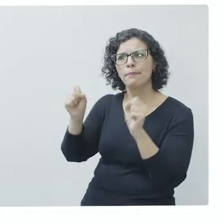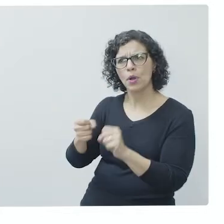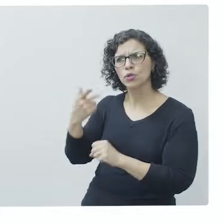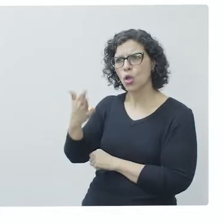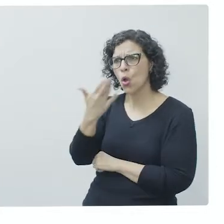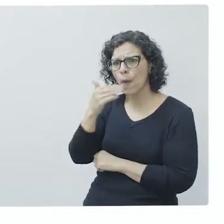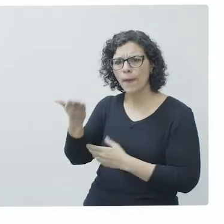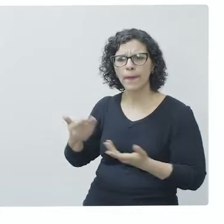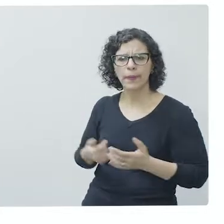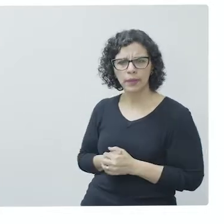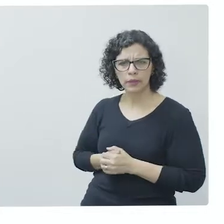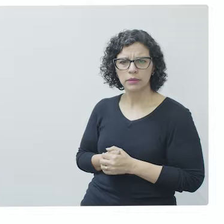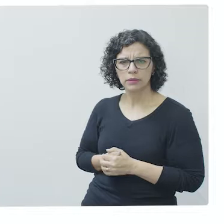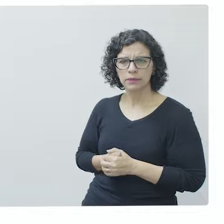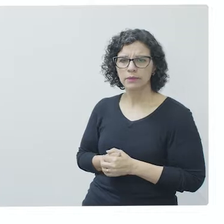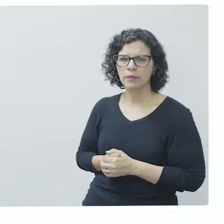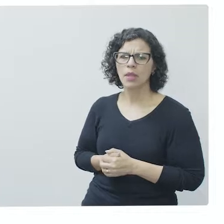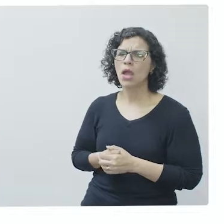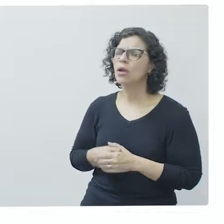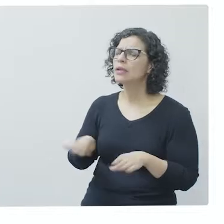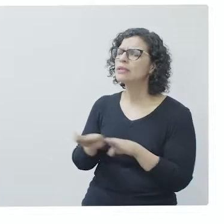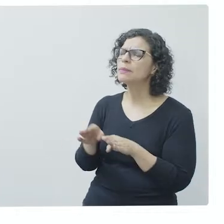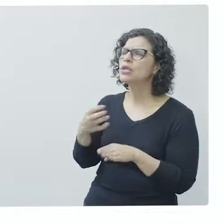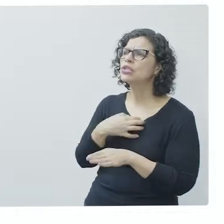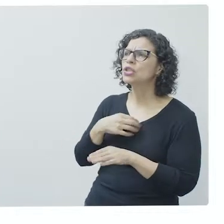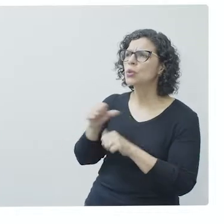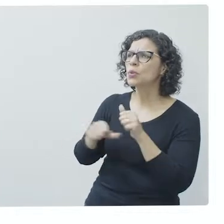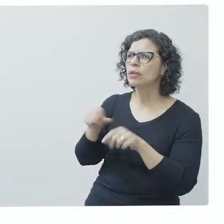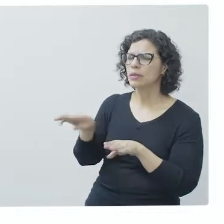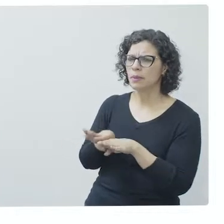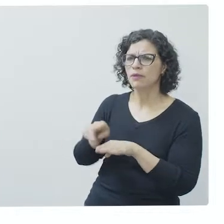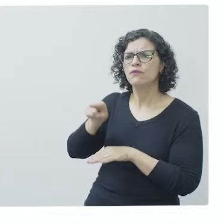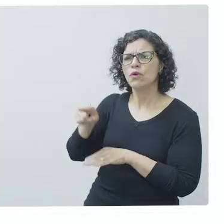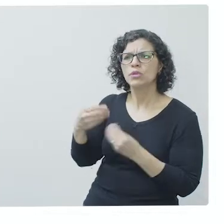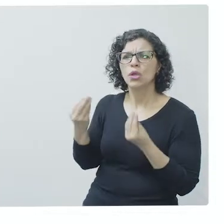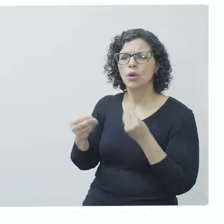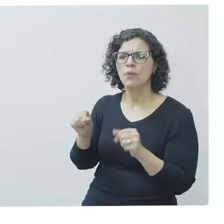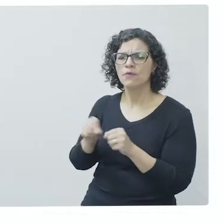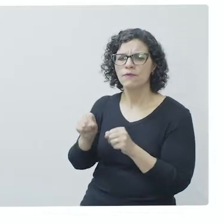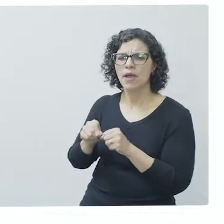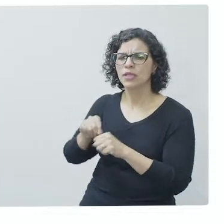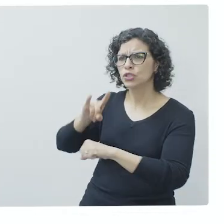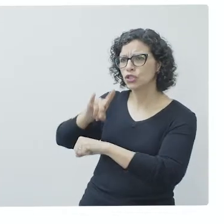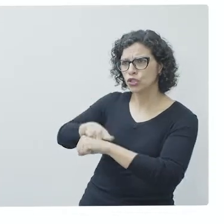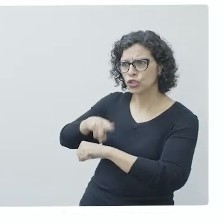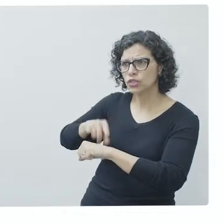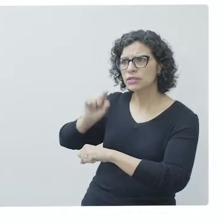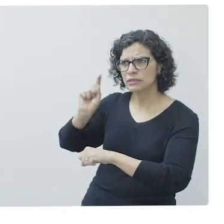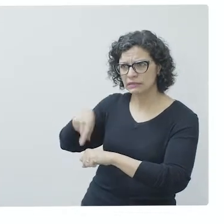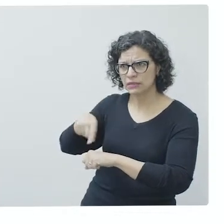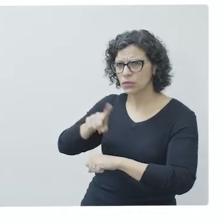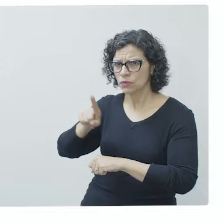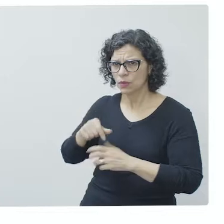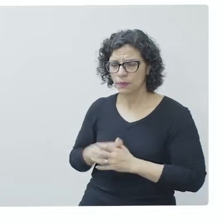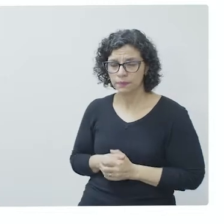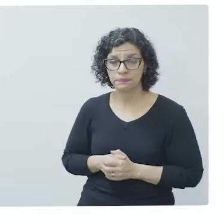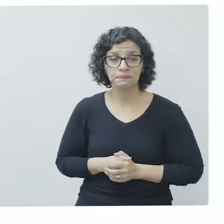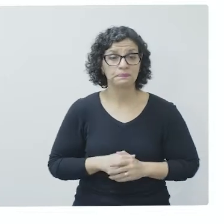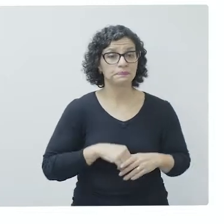e roubar sua comida. Mudando de assunto, afinal, você faz ou não faz